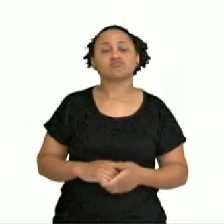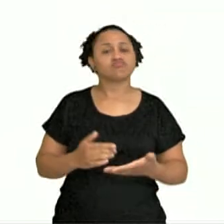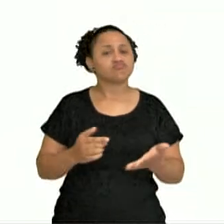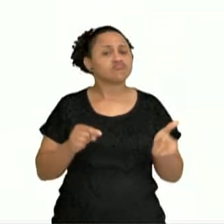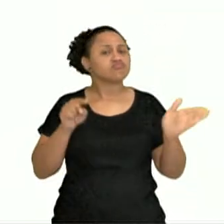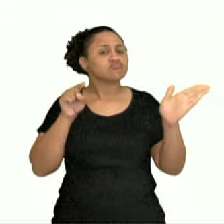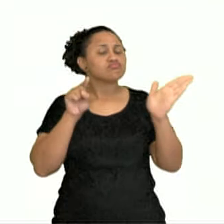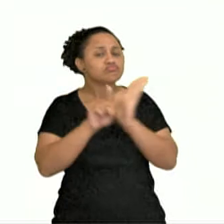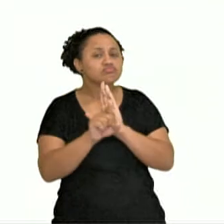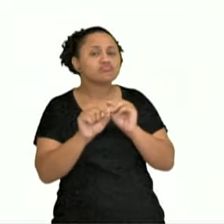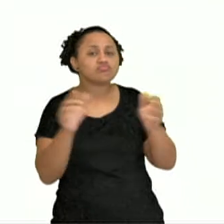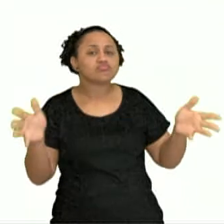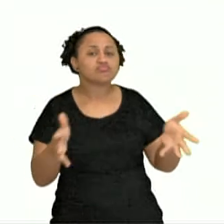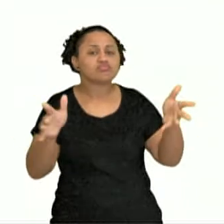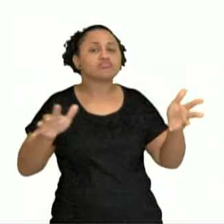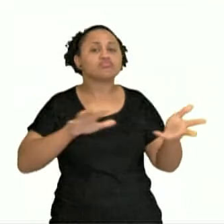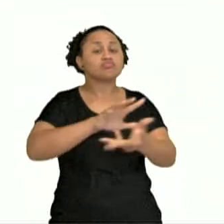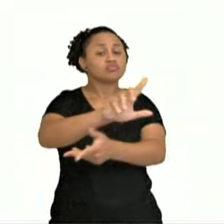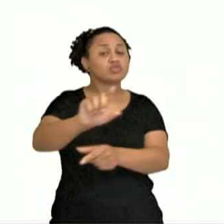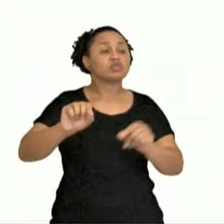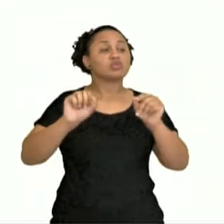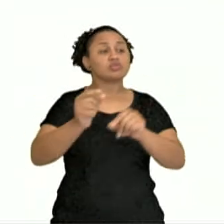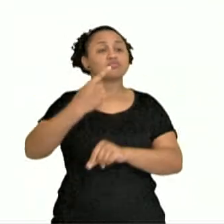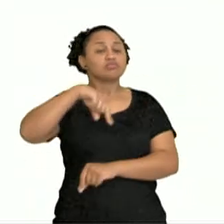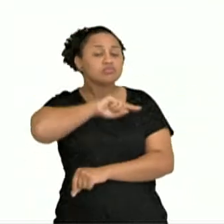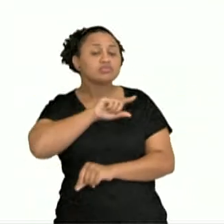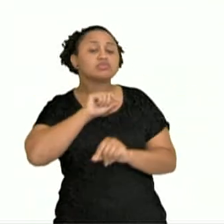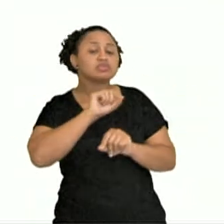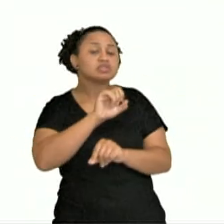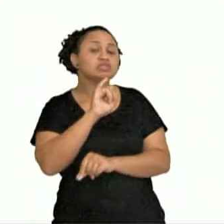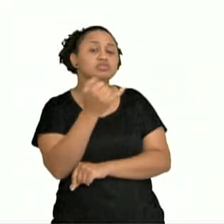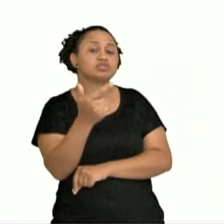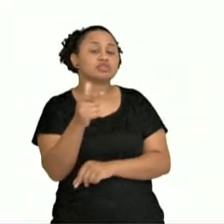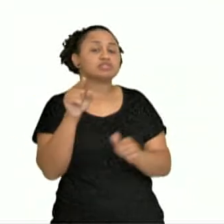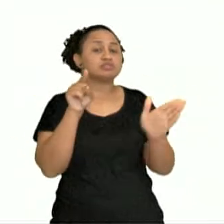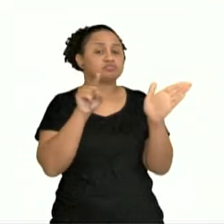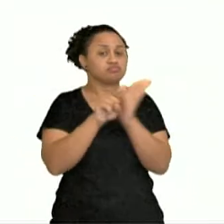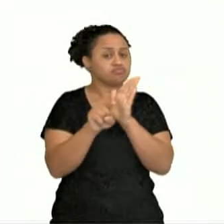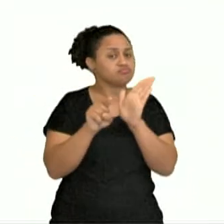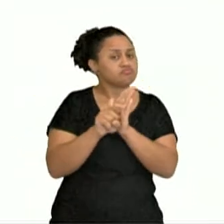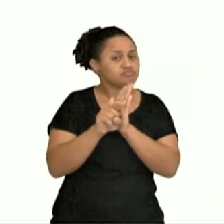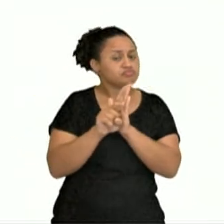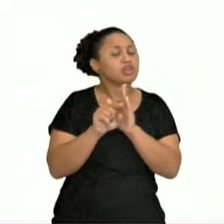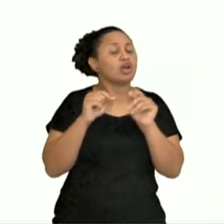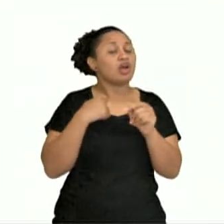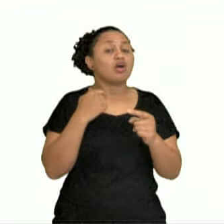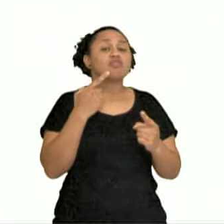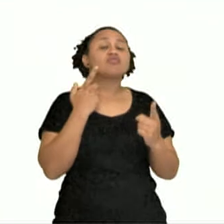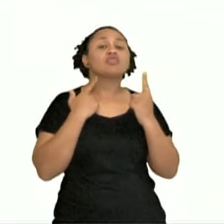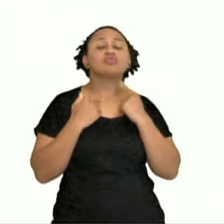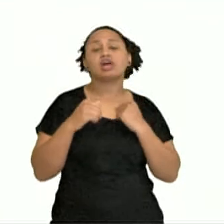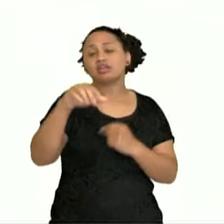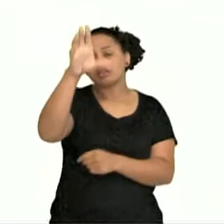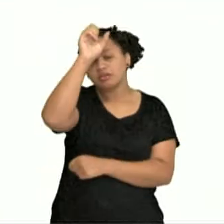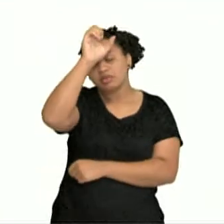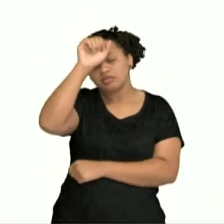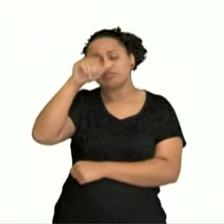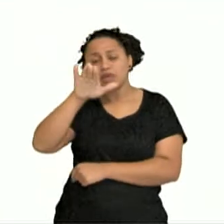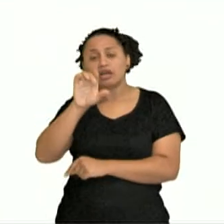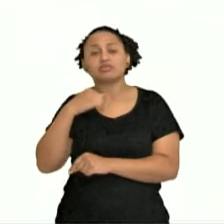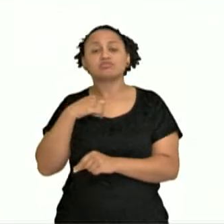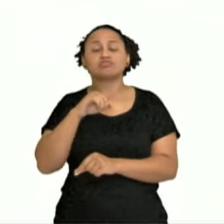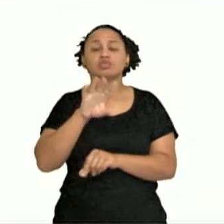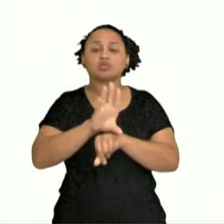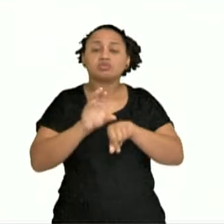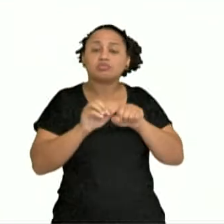as perguntas? Geram curiosidades e é através do desejo de saber mais que ampliamos o nosso conhecimento. As